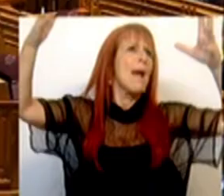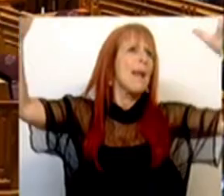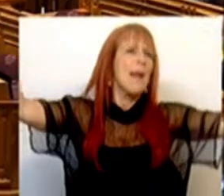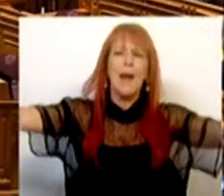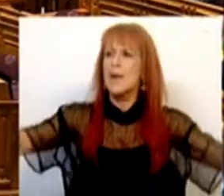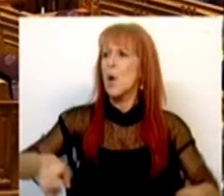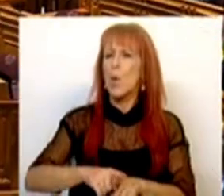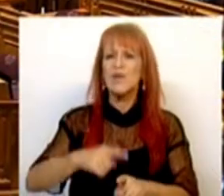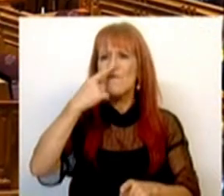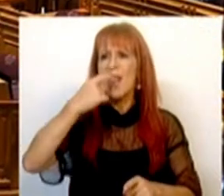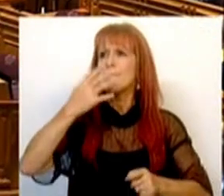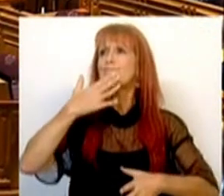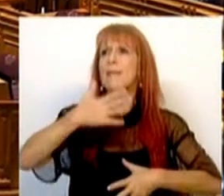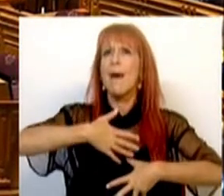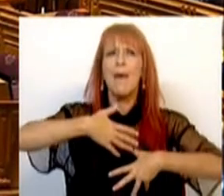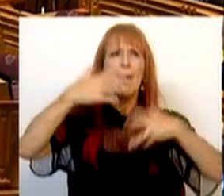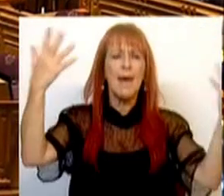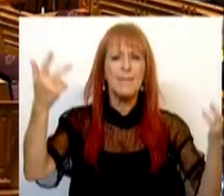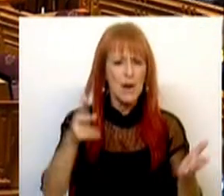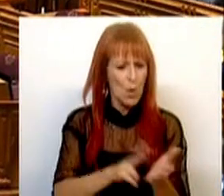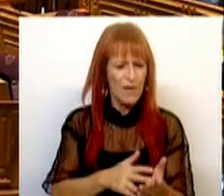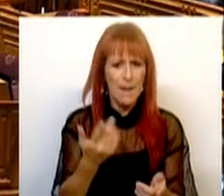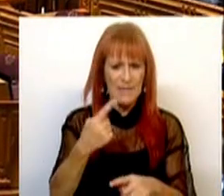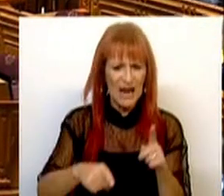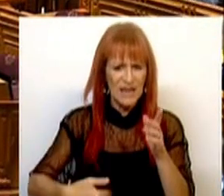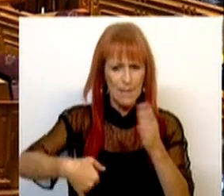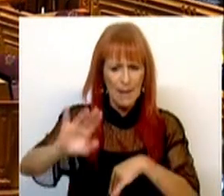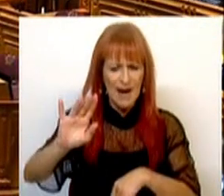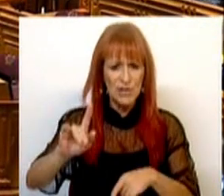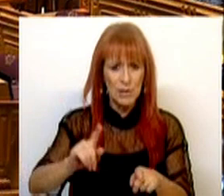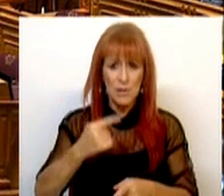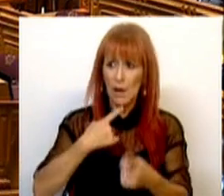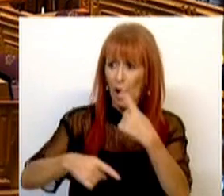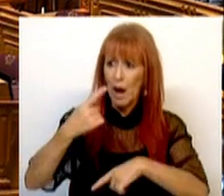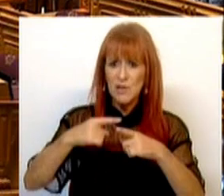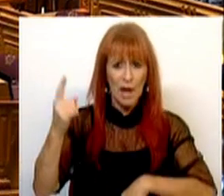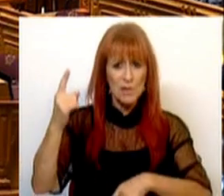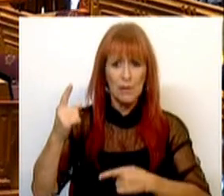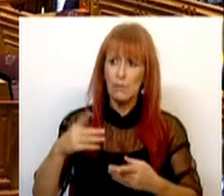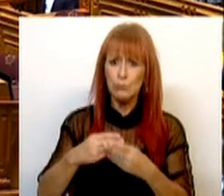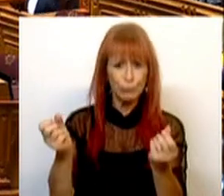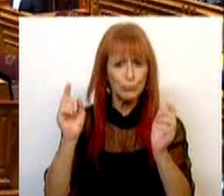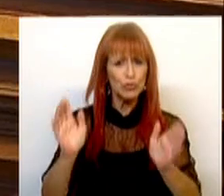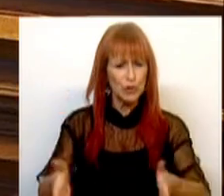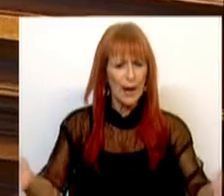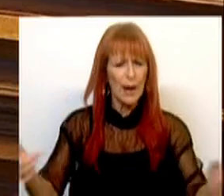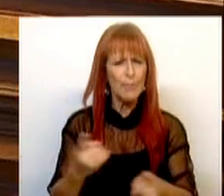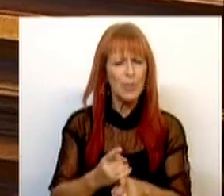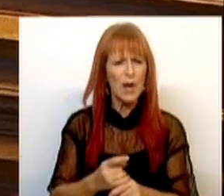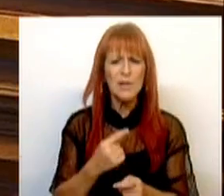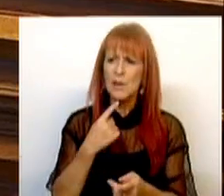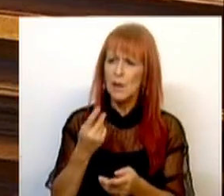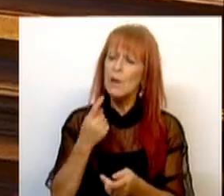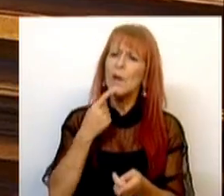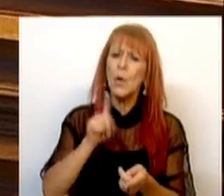preferem agigantar o falhanço, mas não reconhecem que mais de metade daquelas que são as queixas que foram feitas foram resolvidas por ter sido